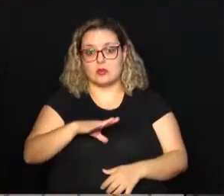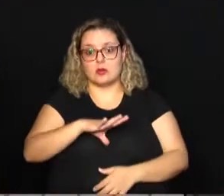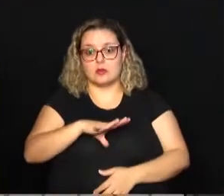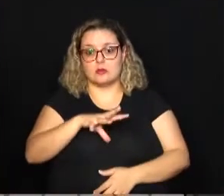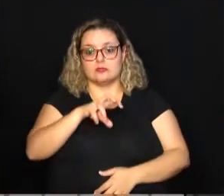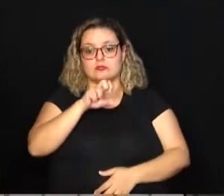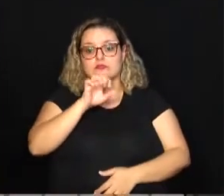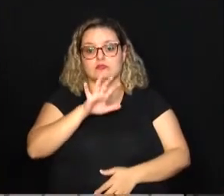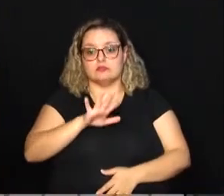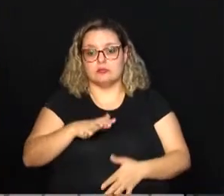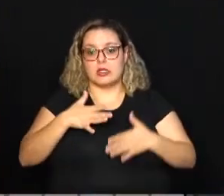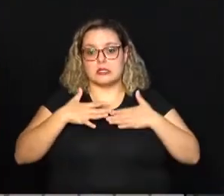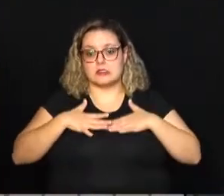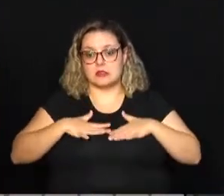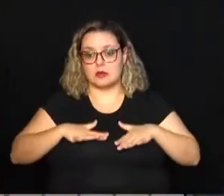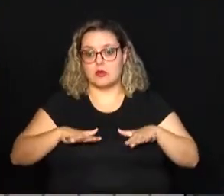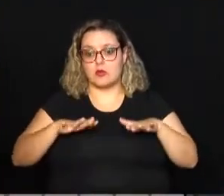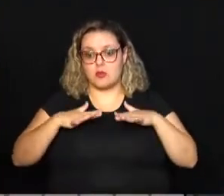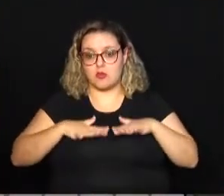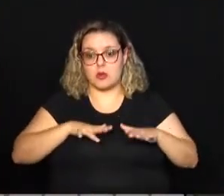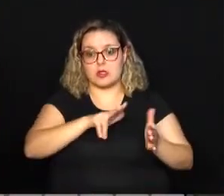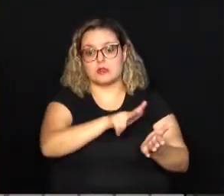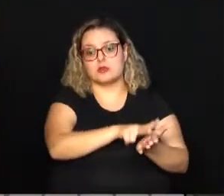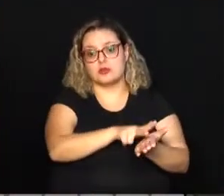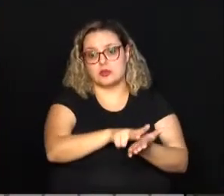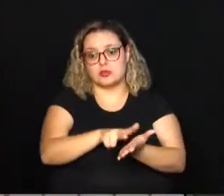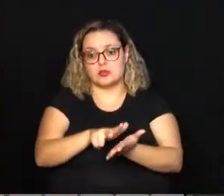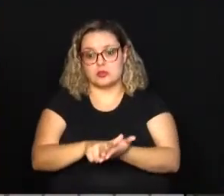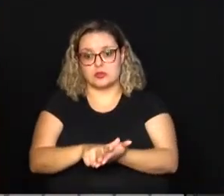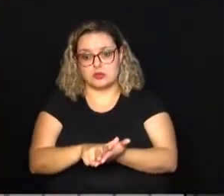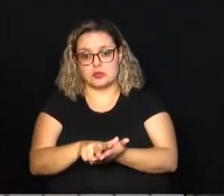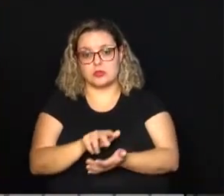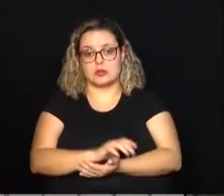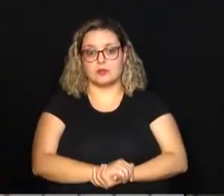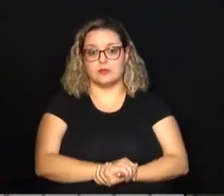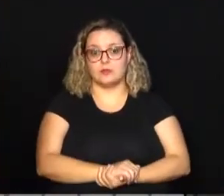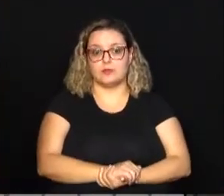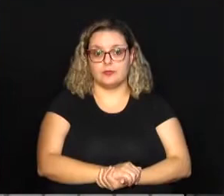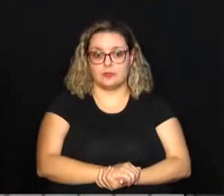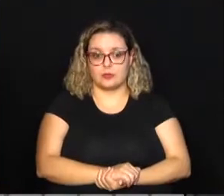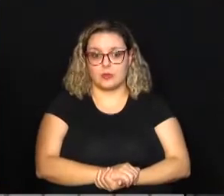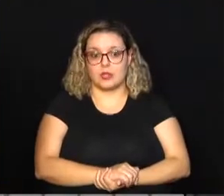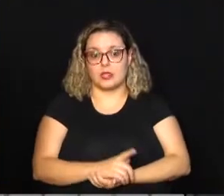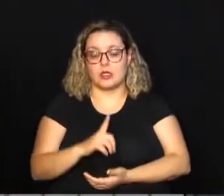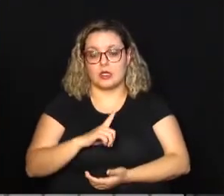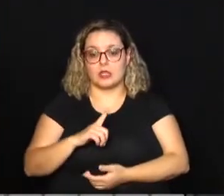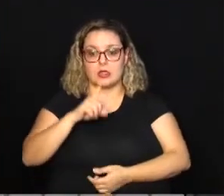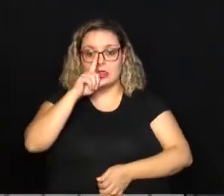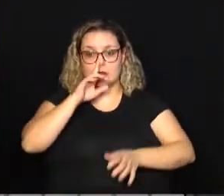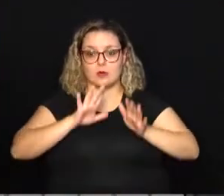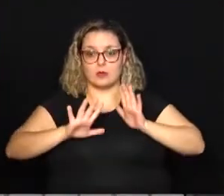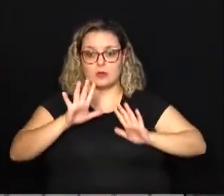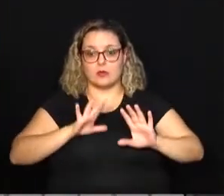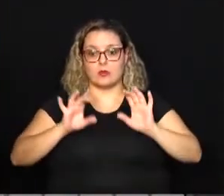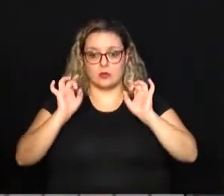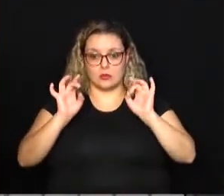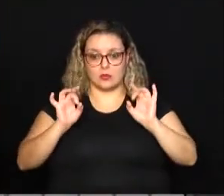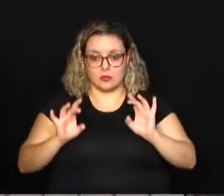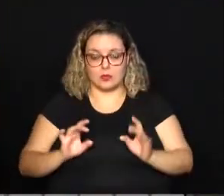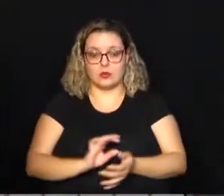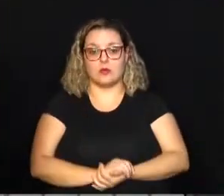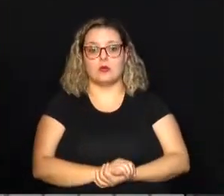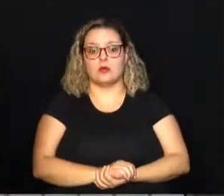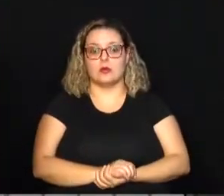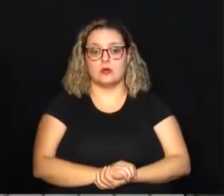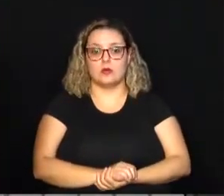pouquinho mais em termos de internações que requeram um cuidado especial. Então, ficam aqui esses questionamentos para que